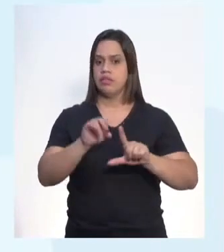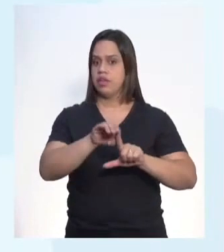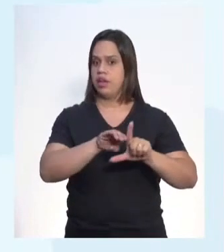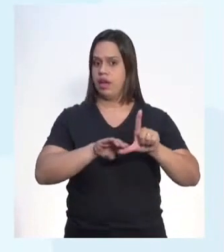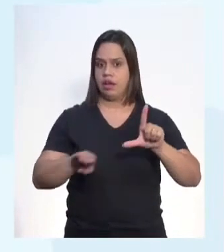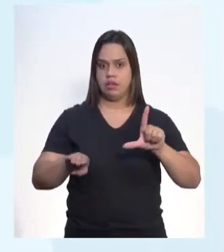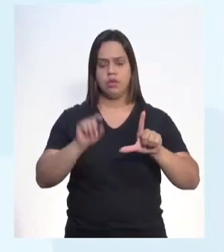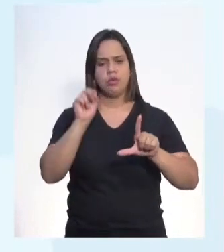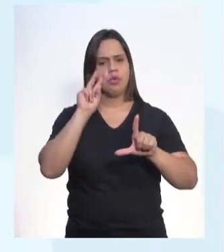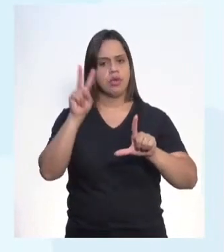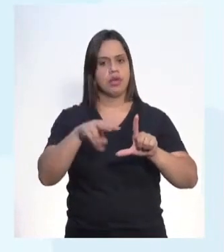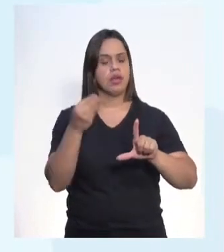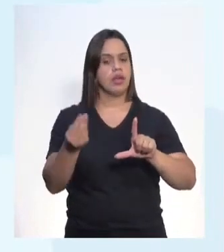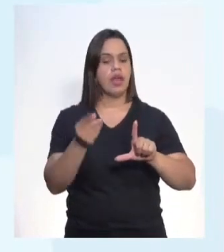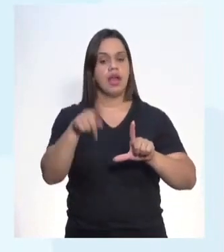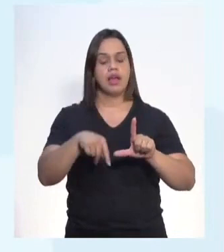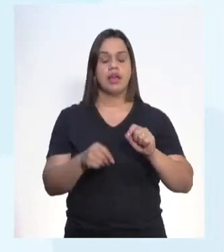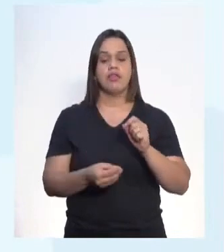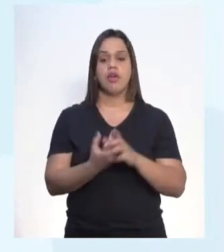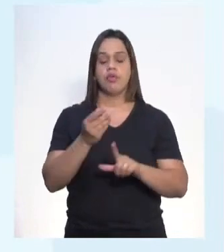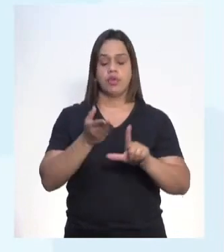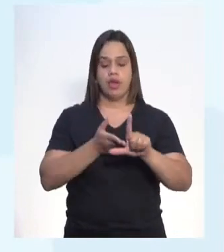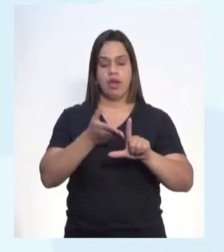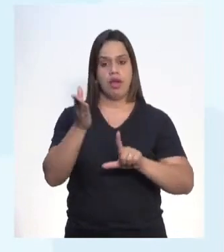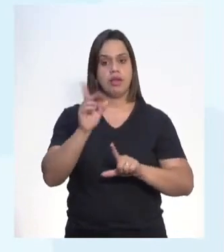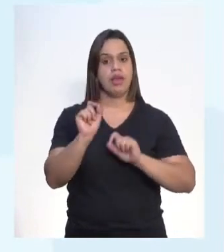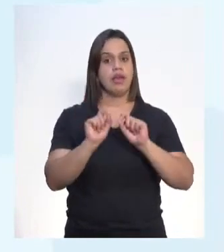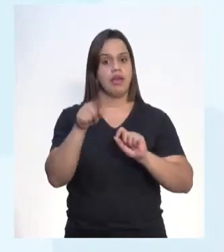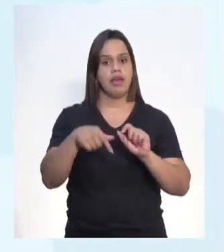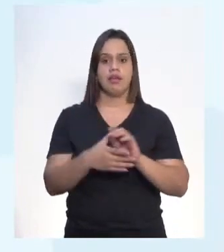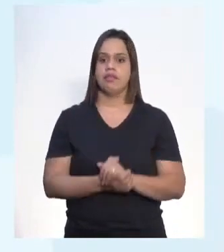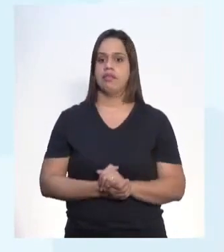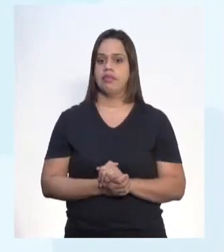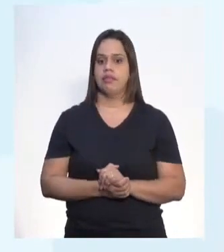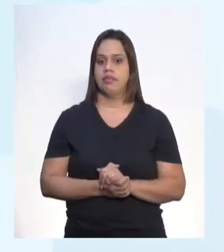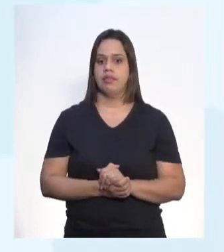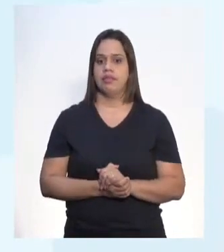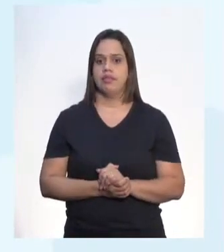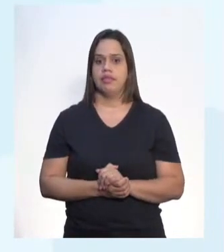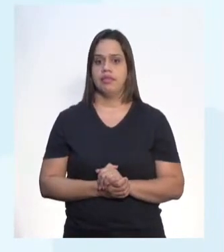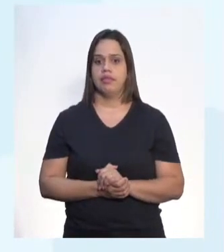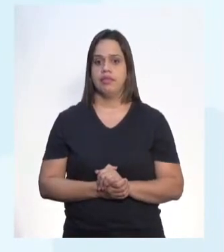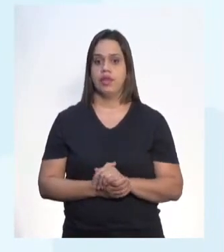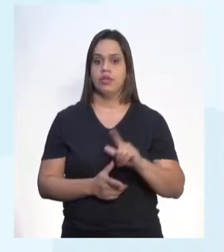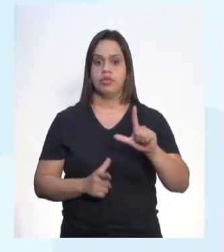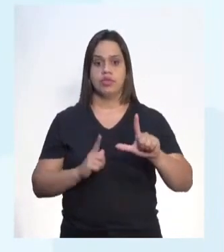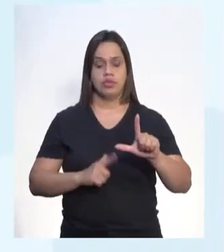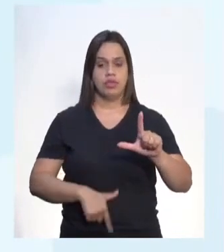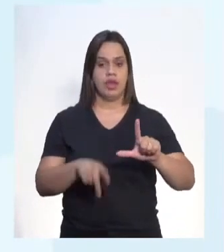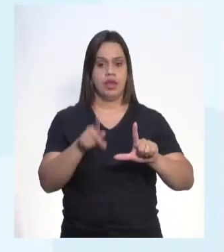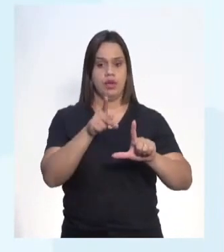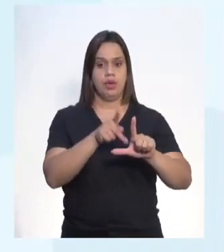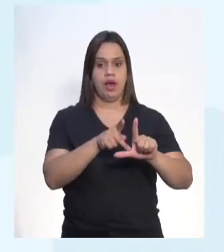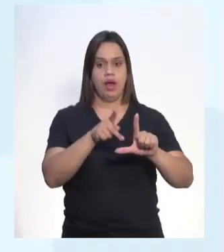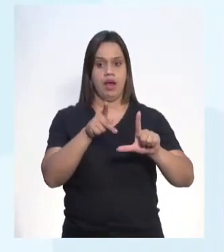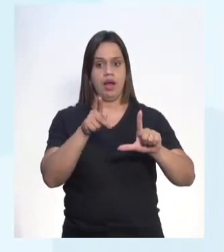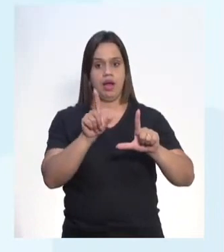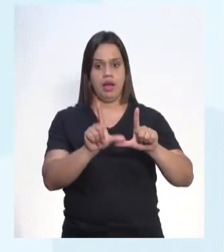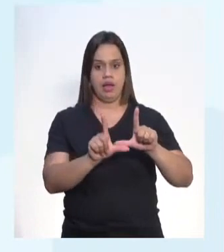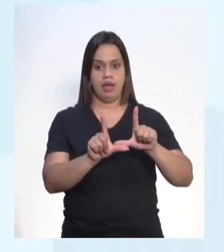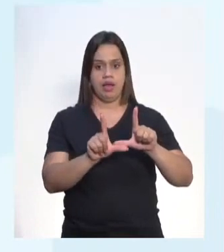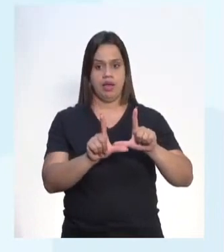quem forma o ângulo reto. Então, eu vou ter KL e vou ter